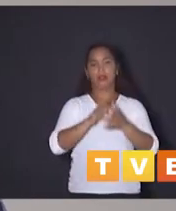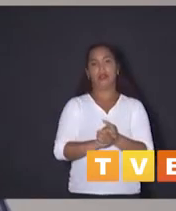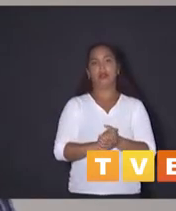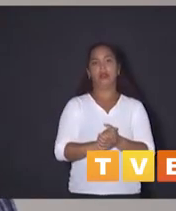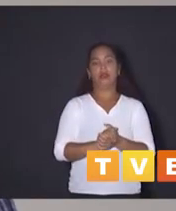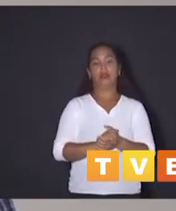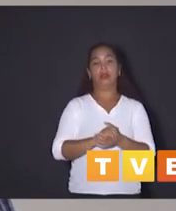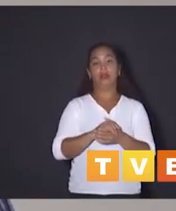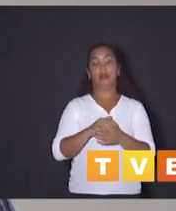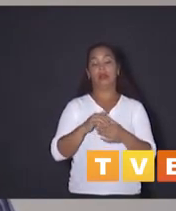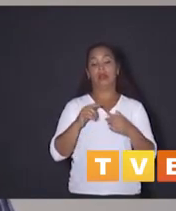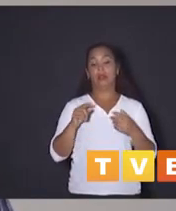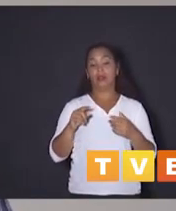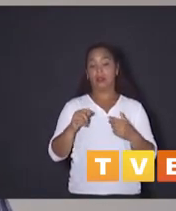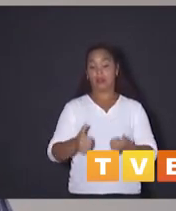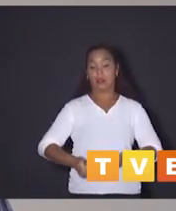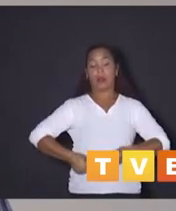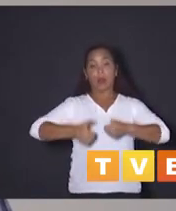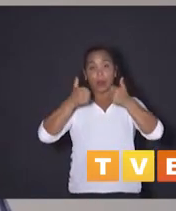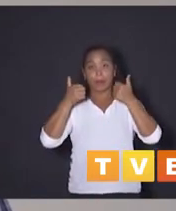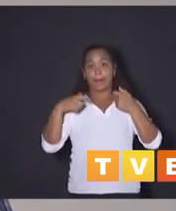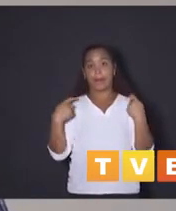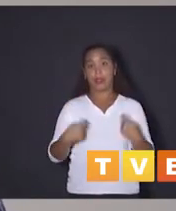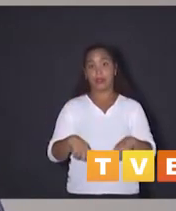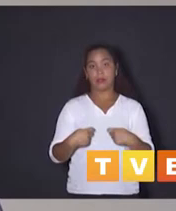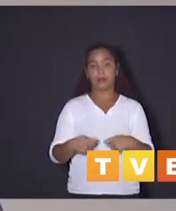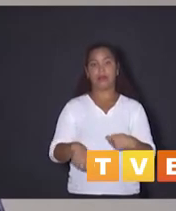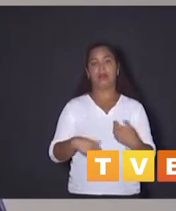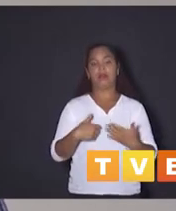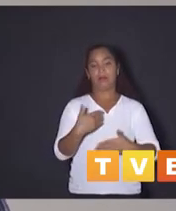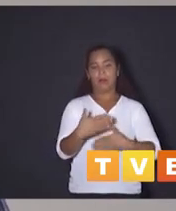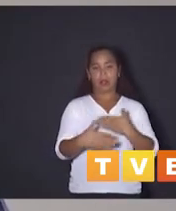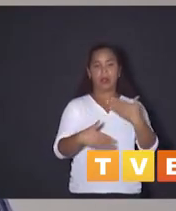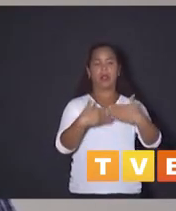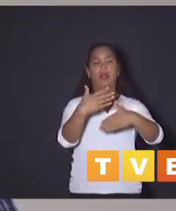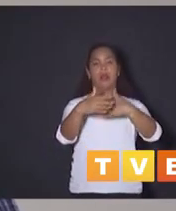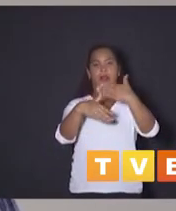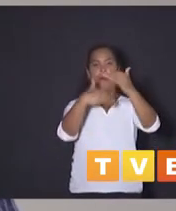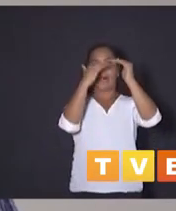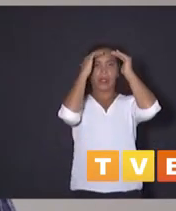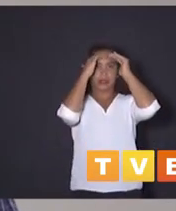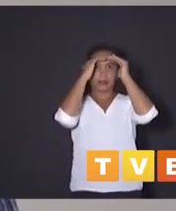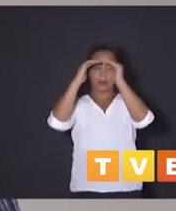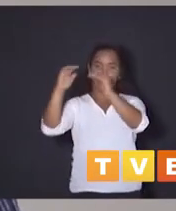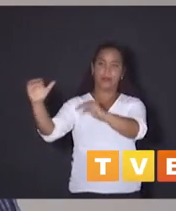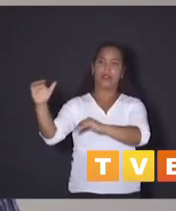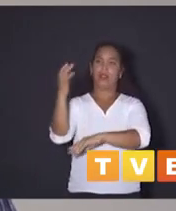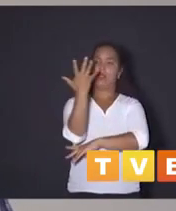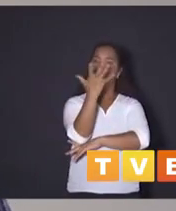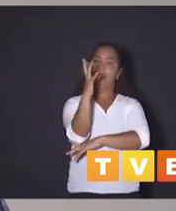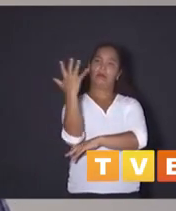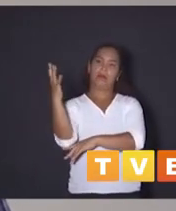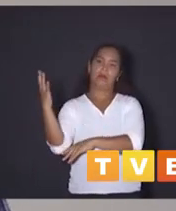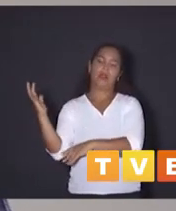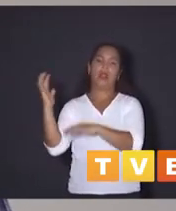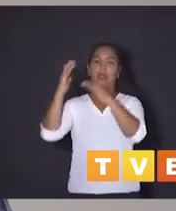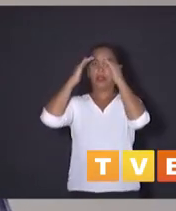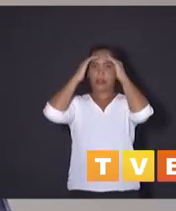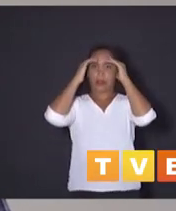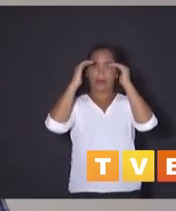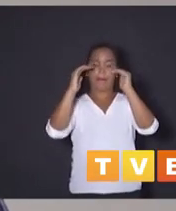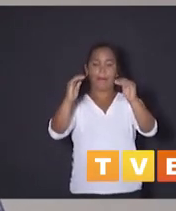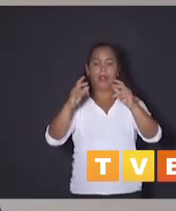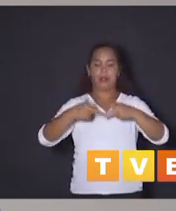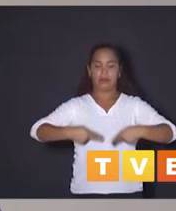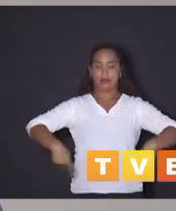a sustentabilidade a não ser em processos produtivos que respeita o meio ambiente que respeitem a população que